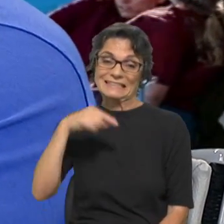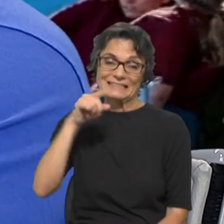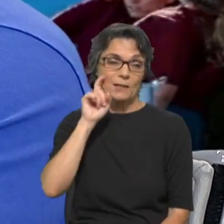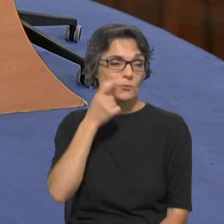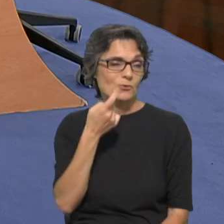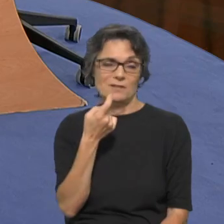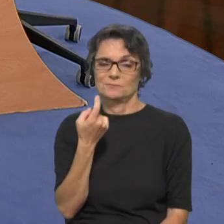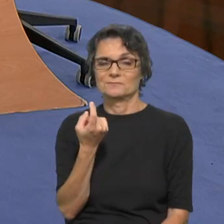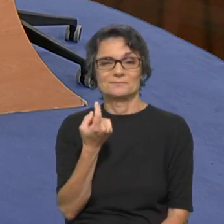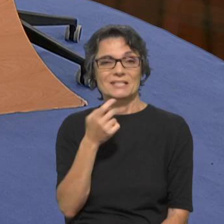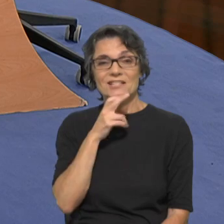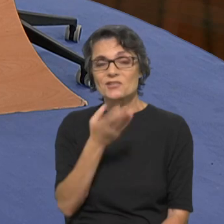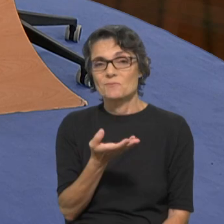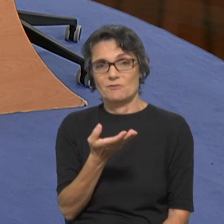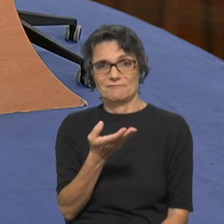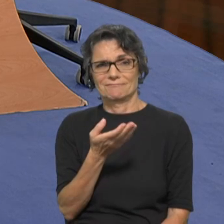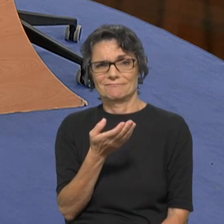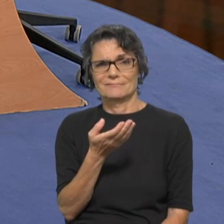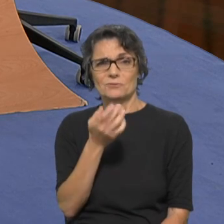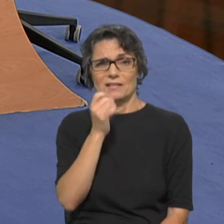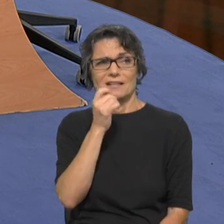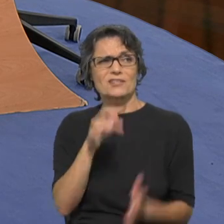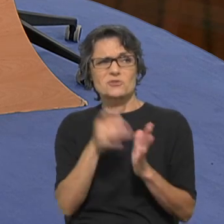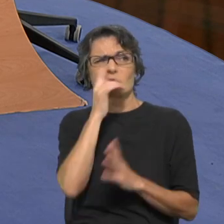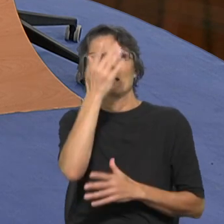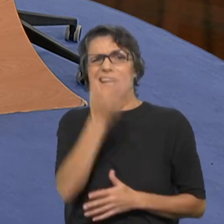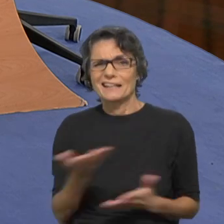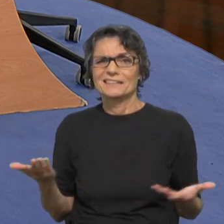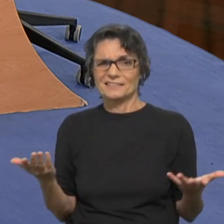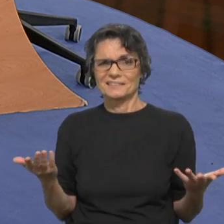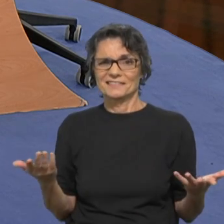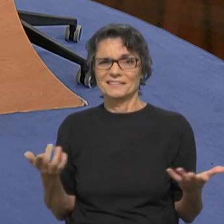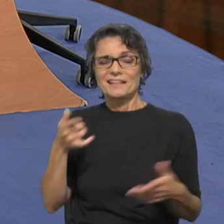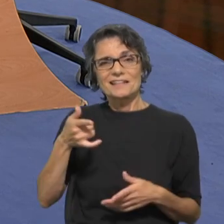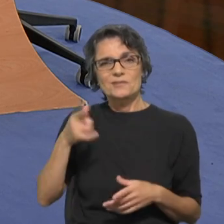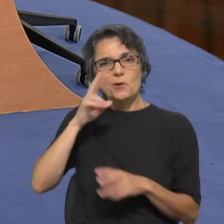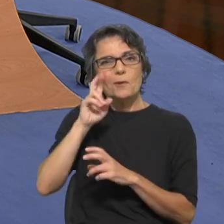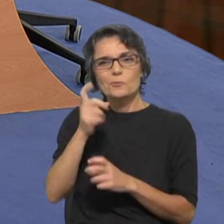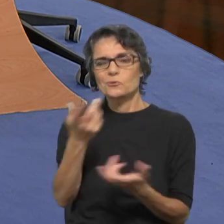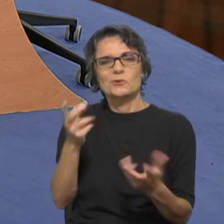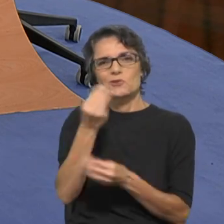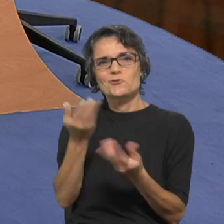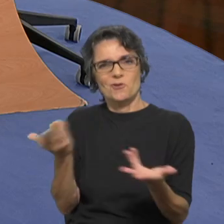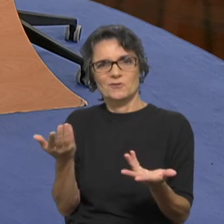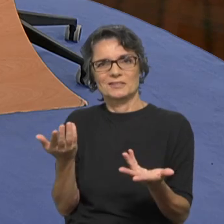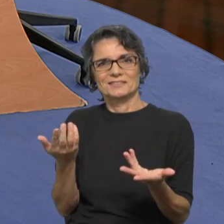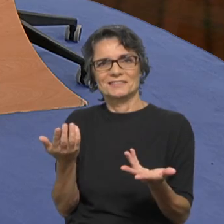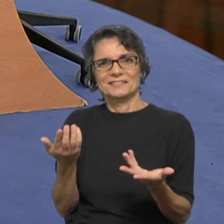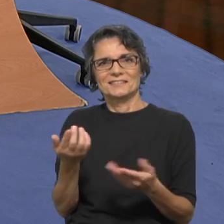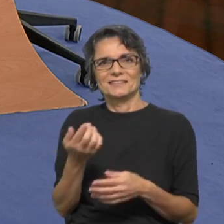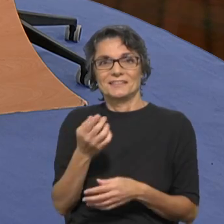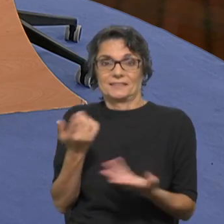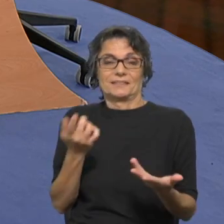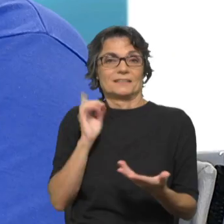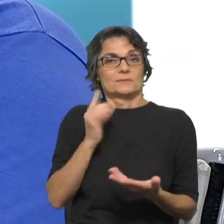jovens vão, que é para se encontrarem com Jesus, para descobrirem quem Ele é. Esta passagem é uma passagem possível para ser